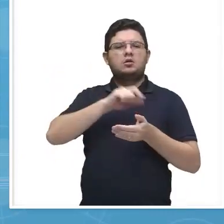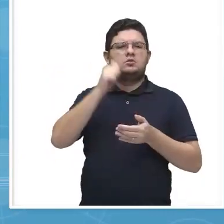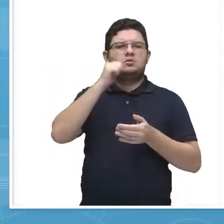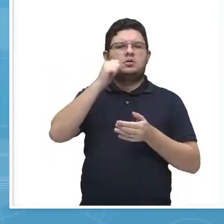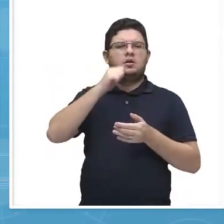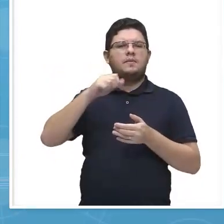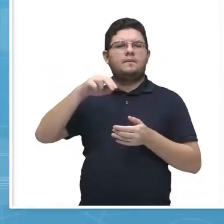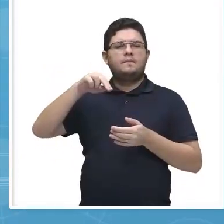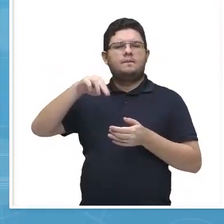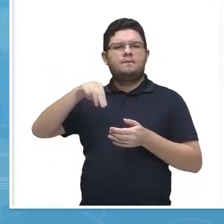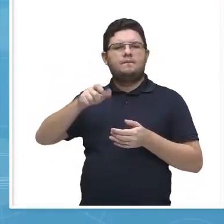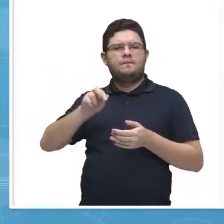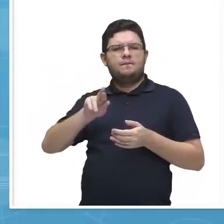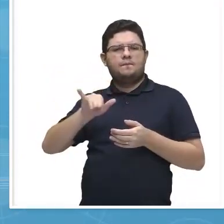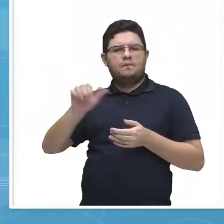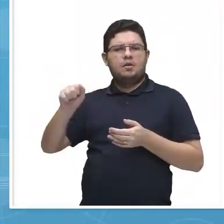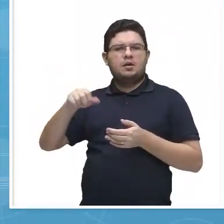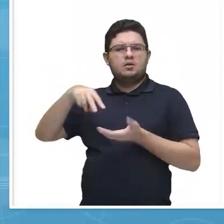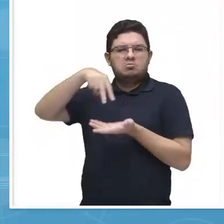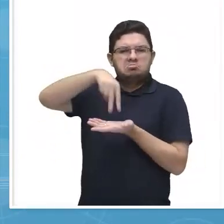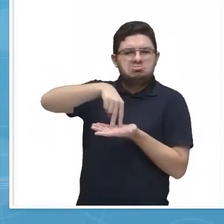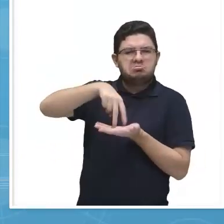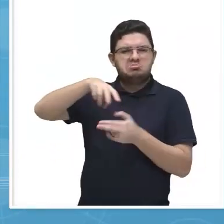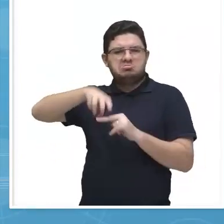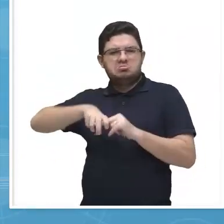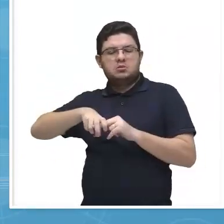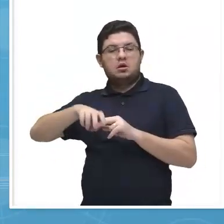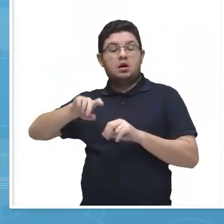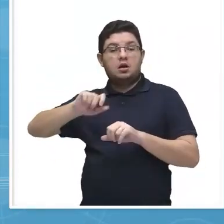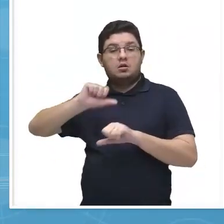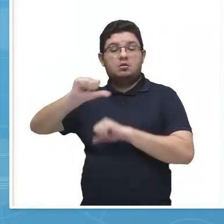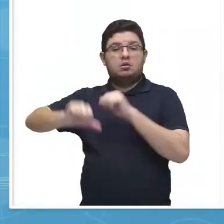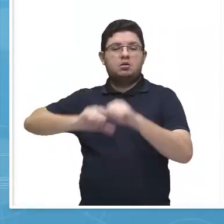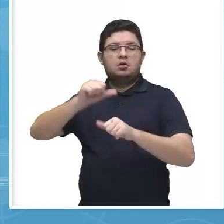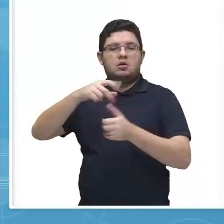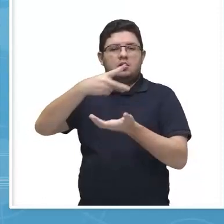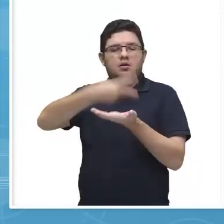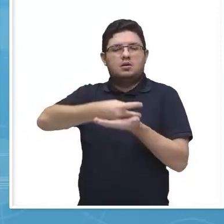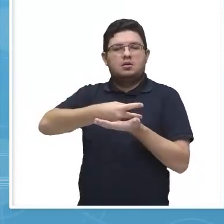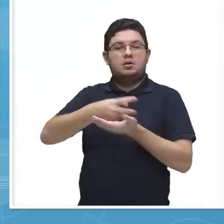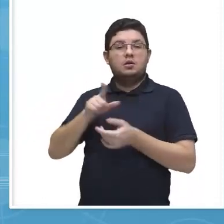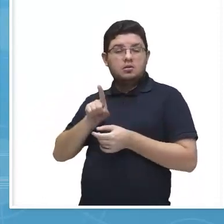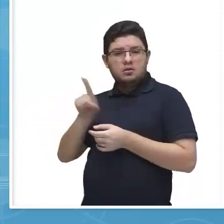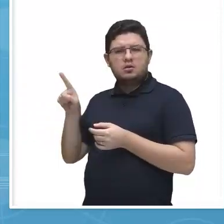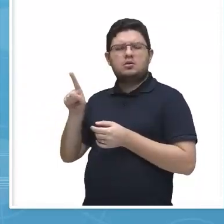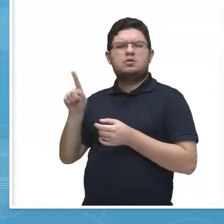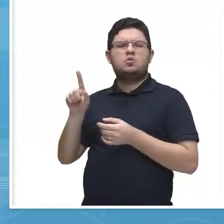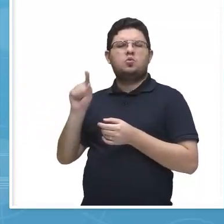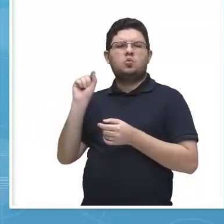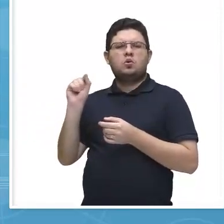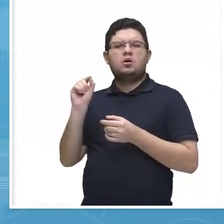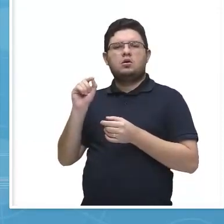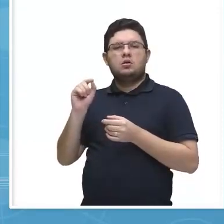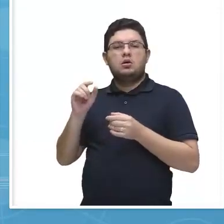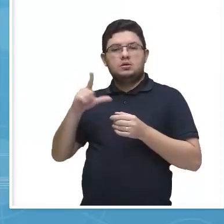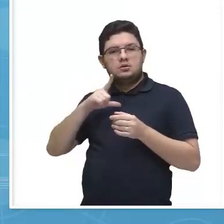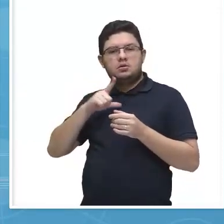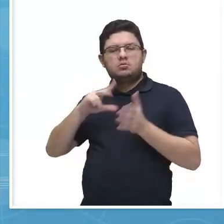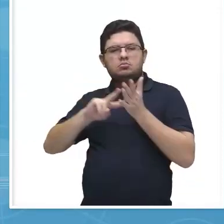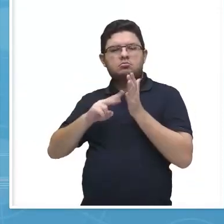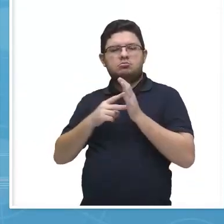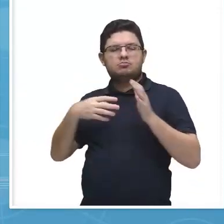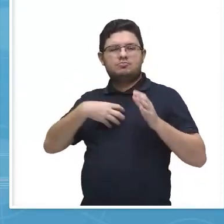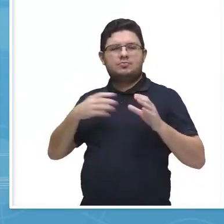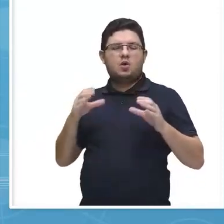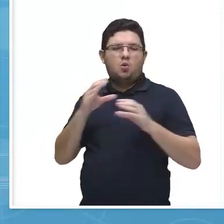Eu entendi o sentido básico da frase. Por isso o verbo é intransitivo. Meus amores, vocês entenderam isso?